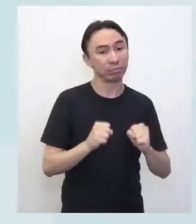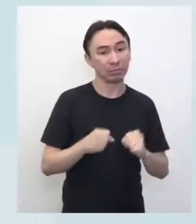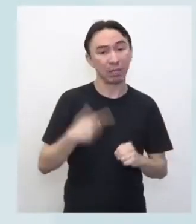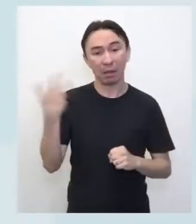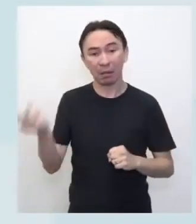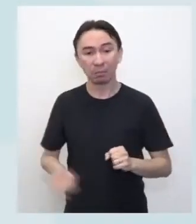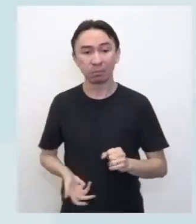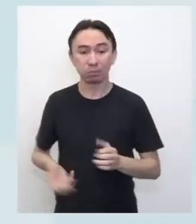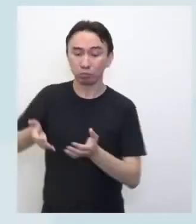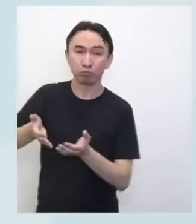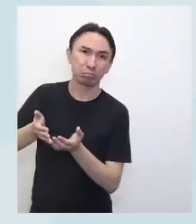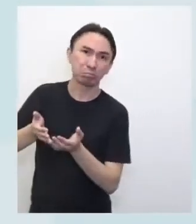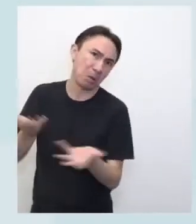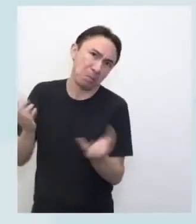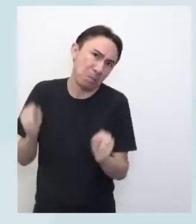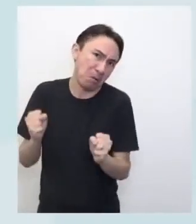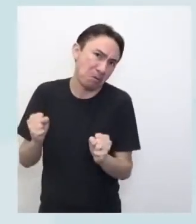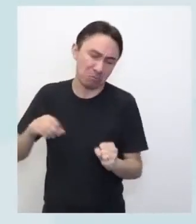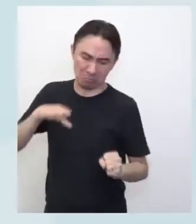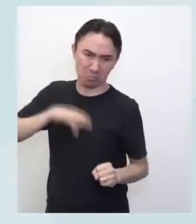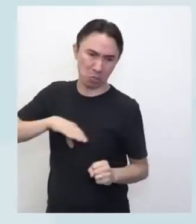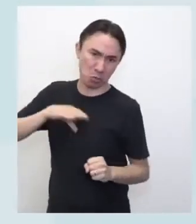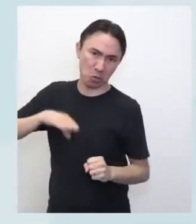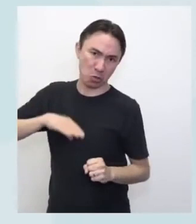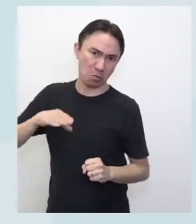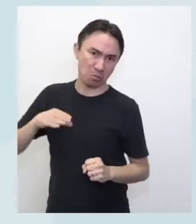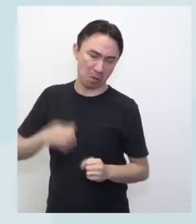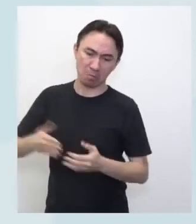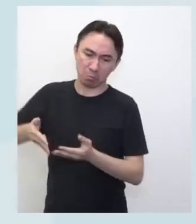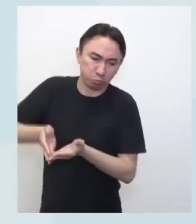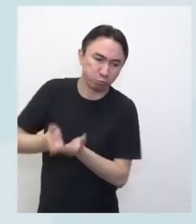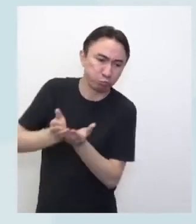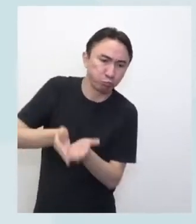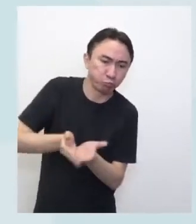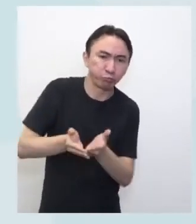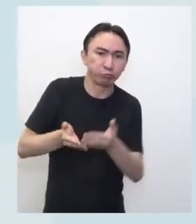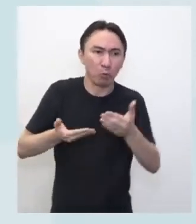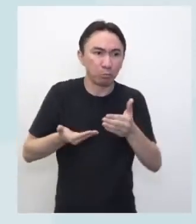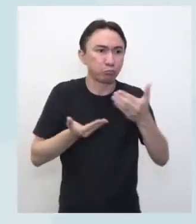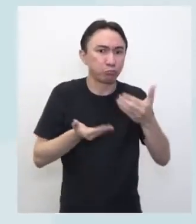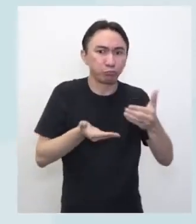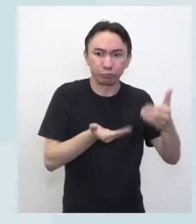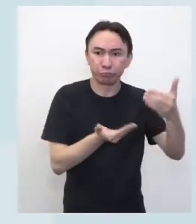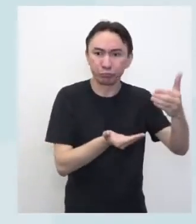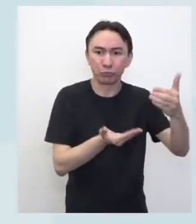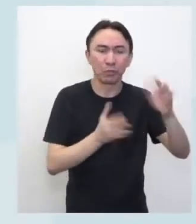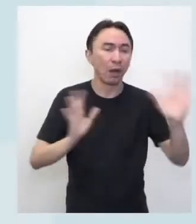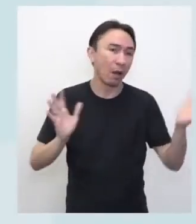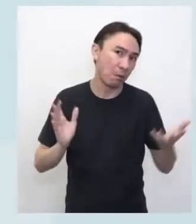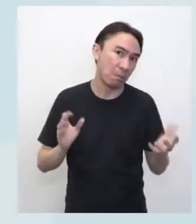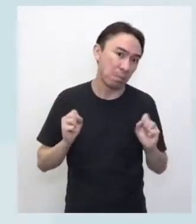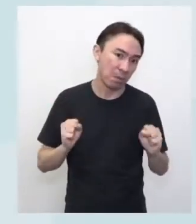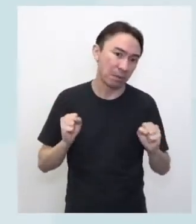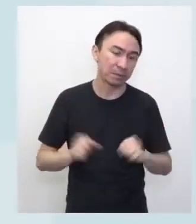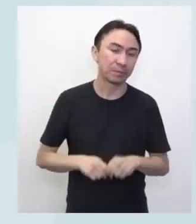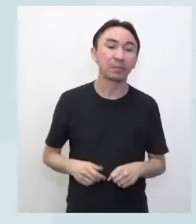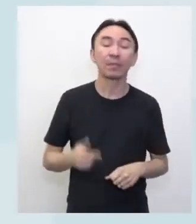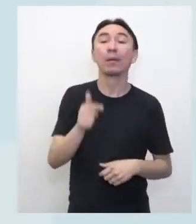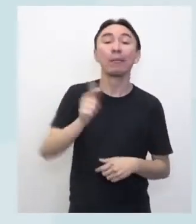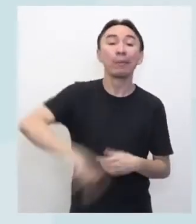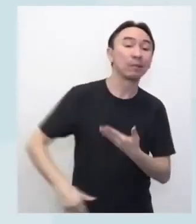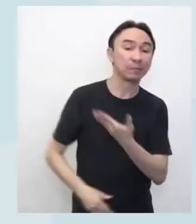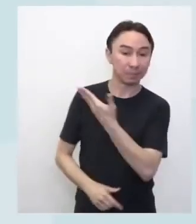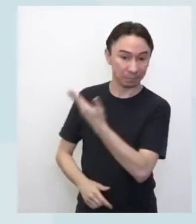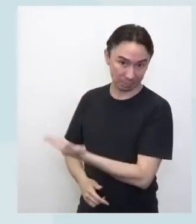podemos contar várias histórias, é literatura. Outra imagem, o que podemos inferir a partir da leitura desta outra imagem? Olha só, temos